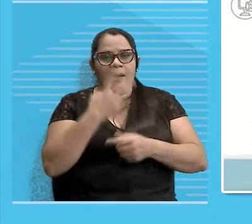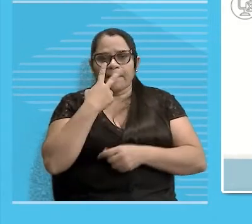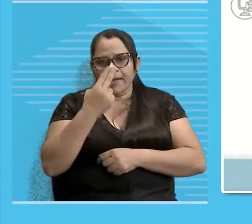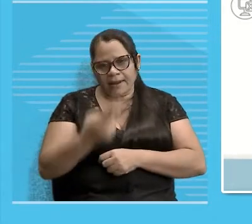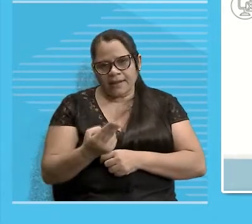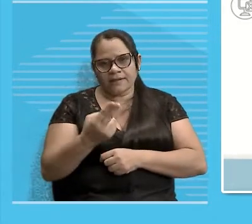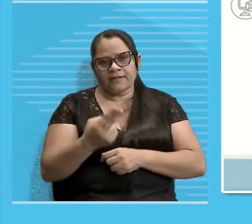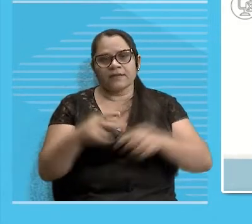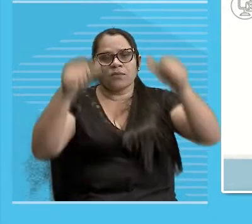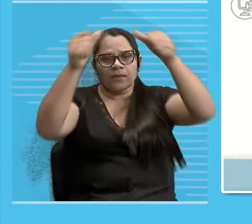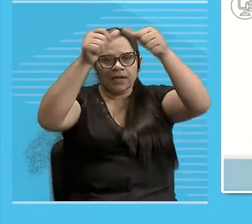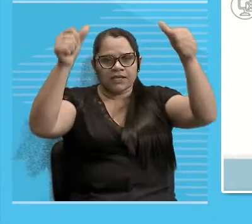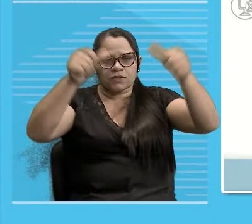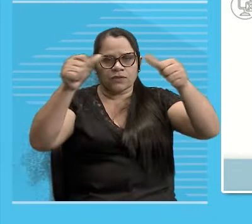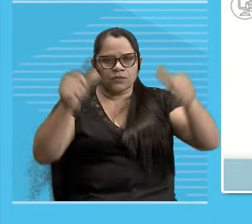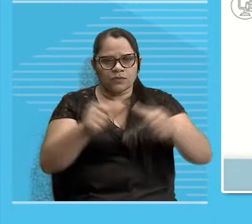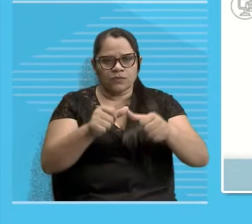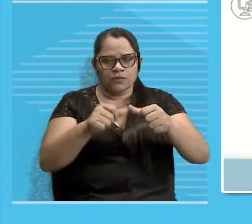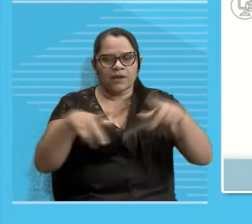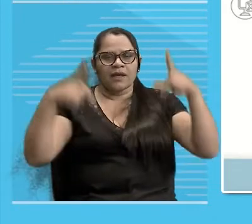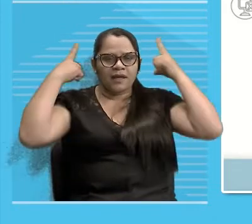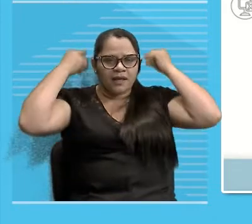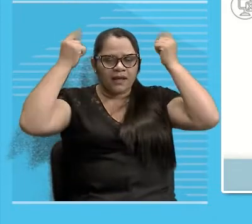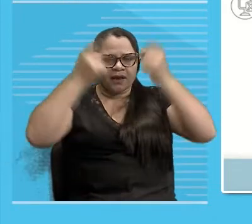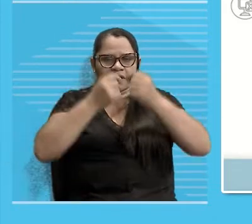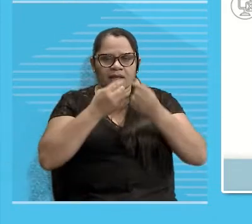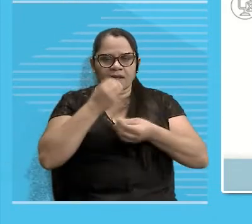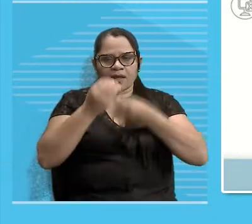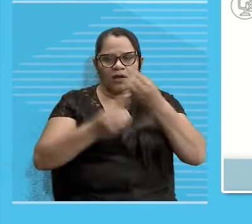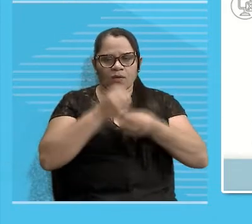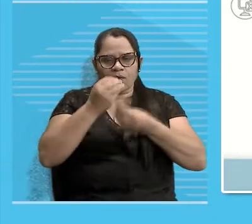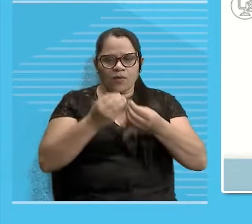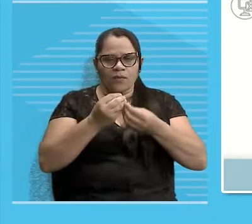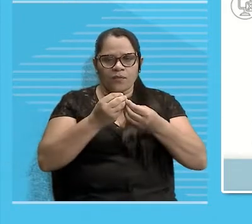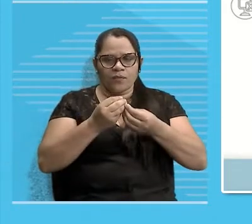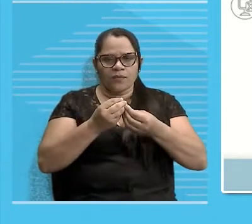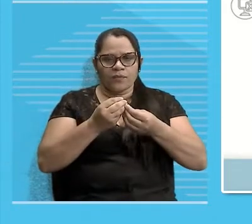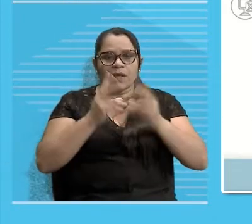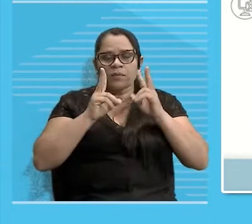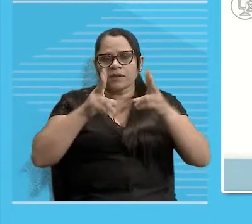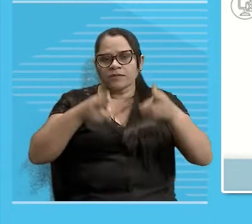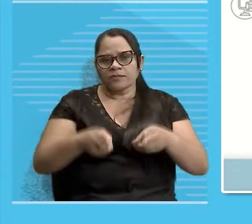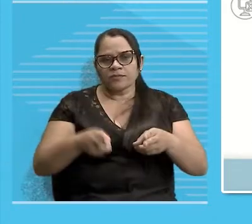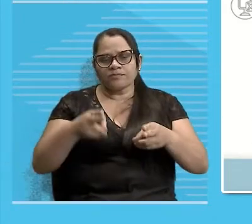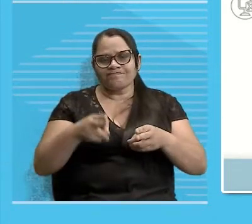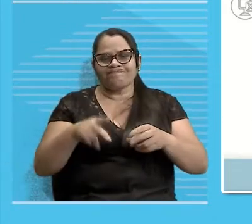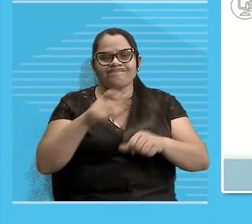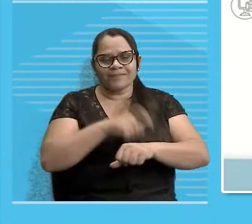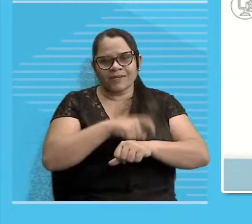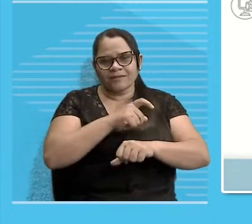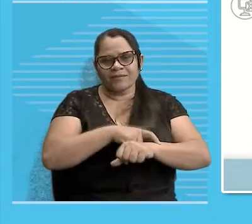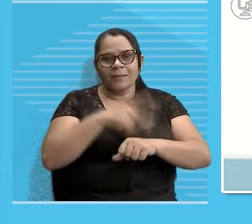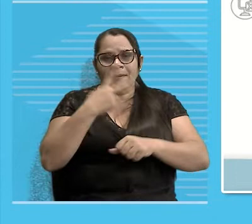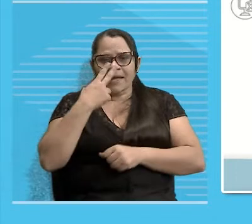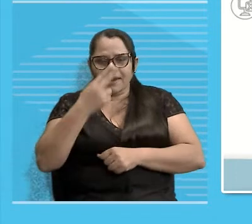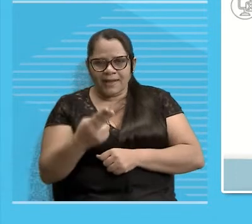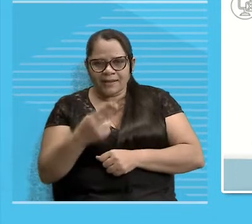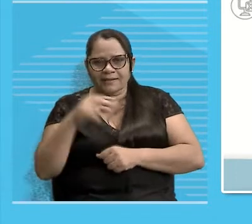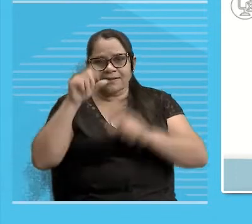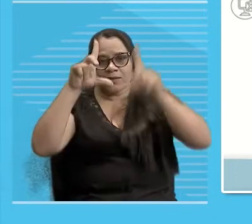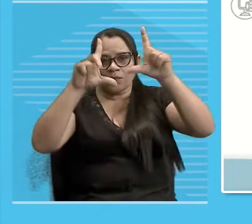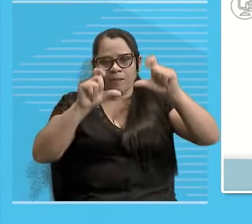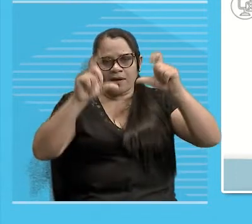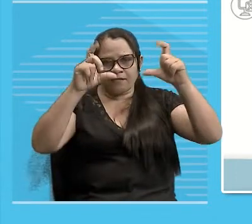não é? A pintura parece uma escultura grega. Ao mesmo tempo, parece uma cena de teatro. Uma